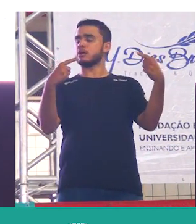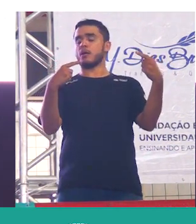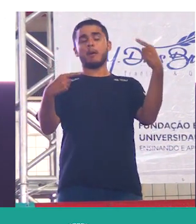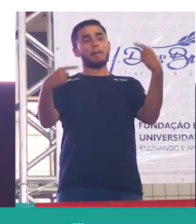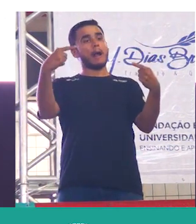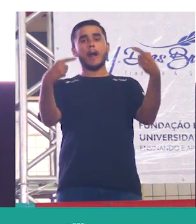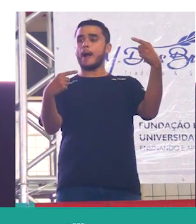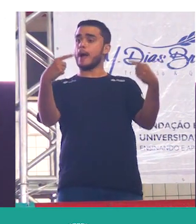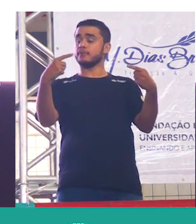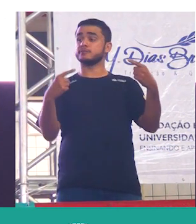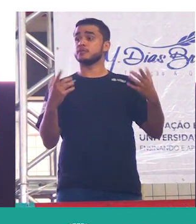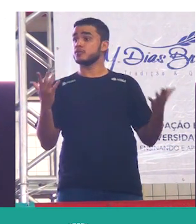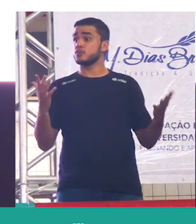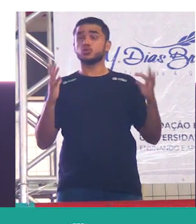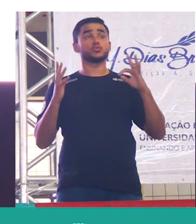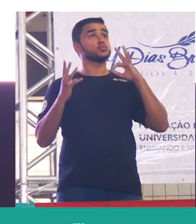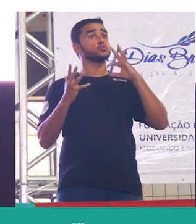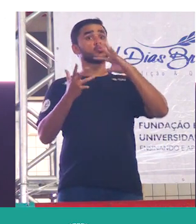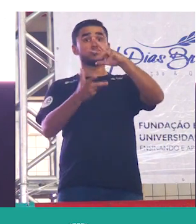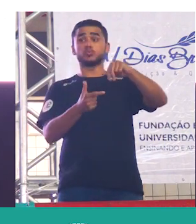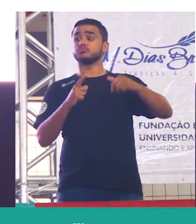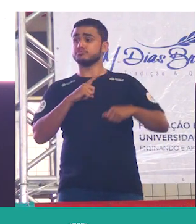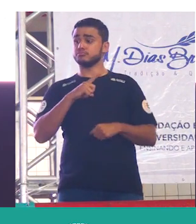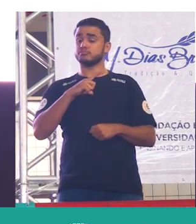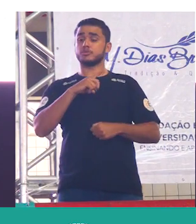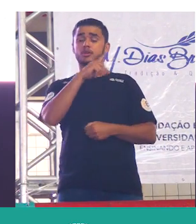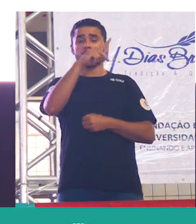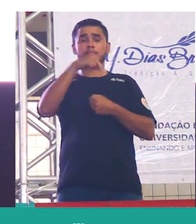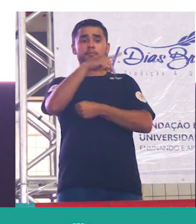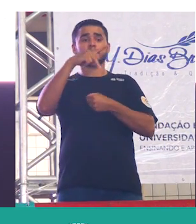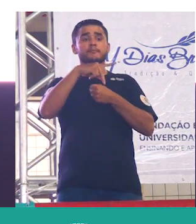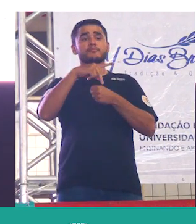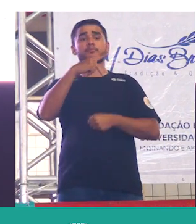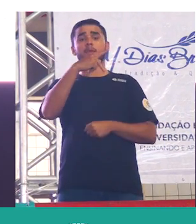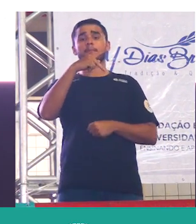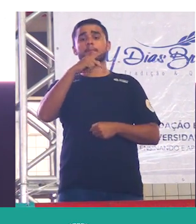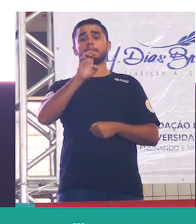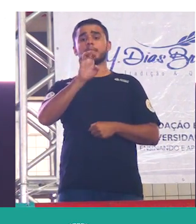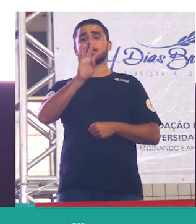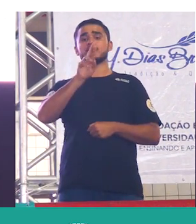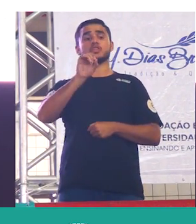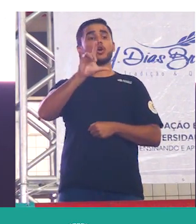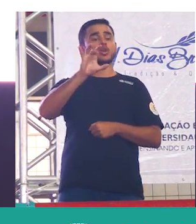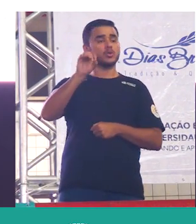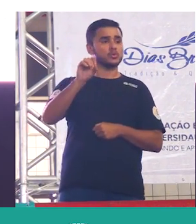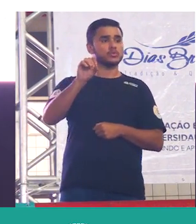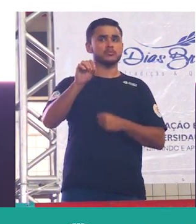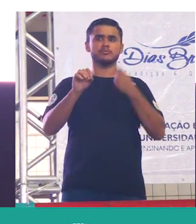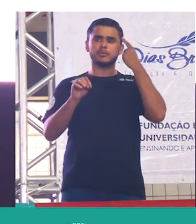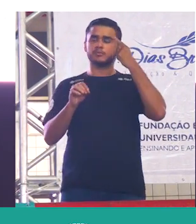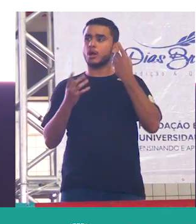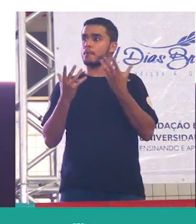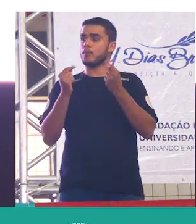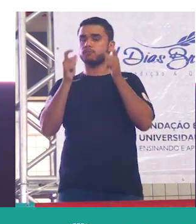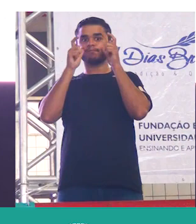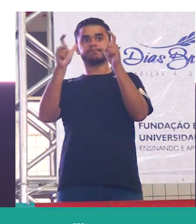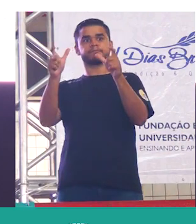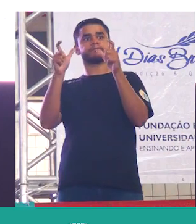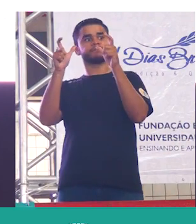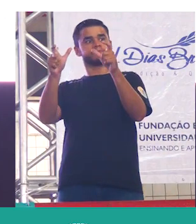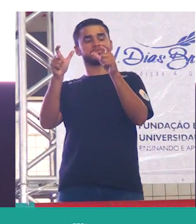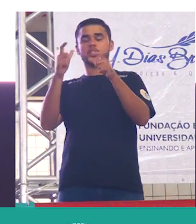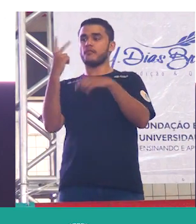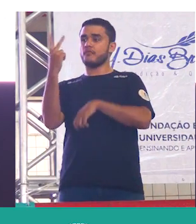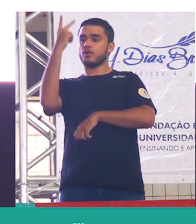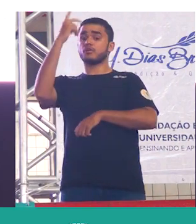o petróleo no mundo inteiro estava muito valorizado, muito disputado. E aqui no Brasil